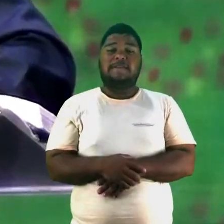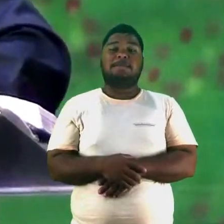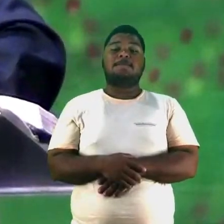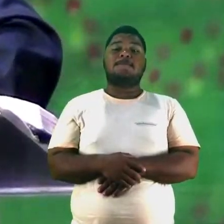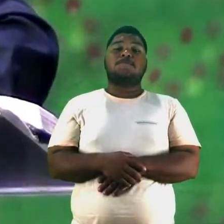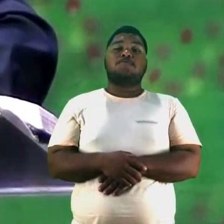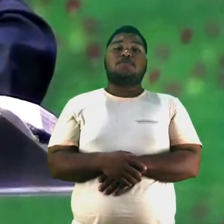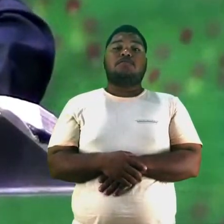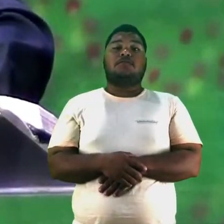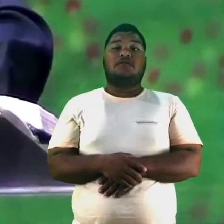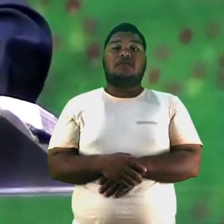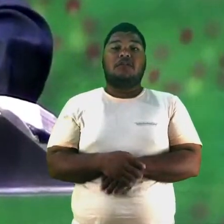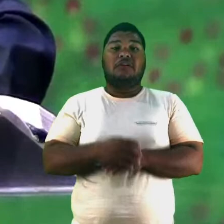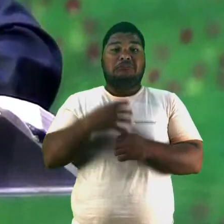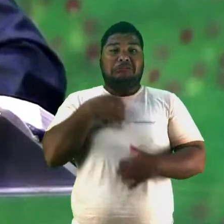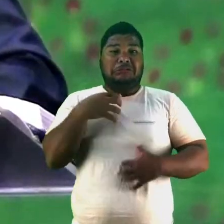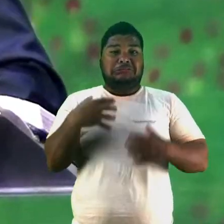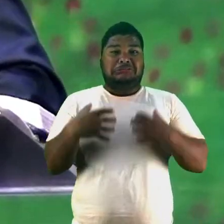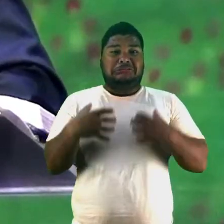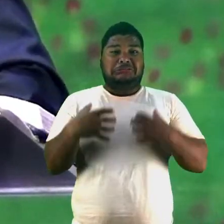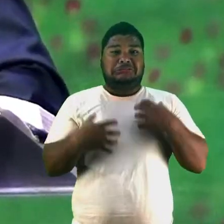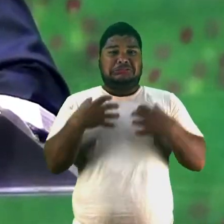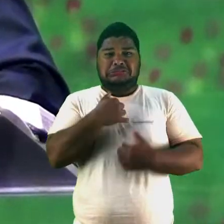por depressão profunda.